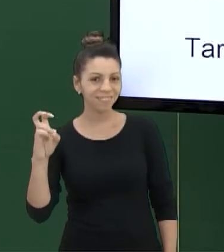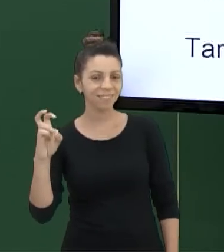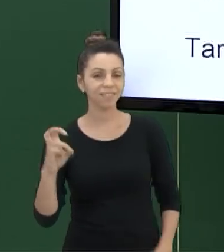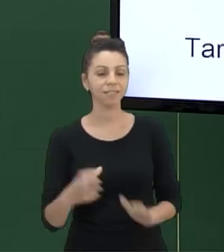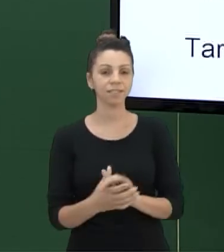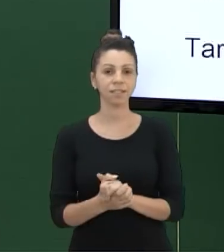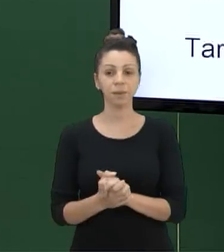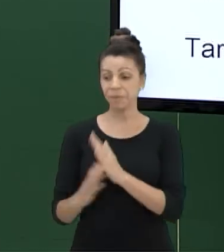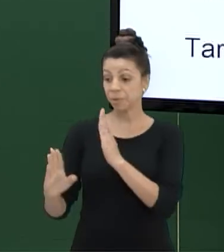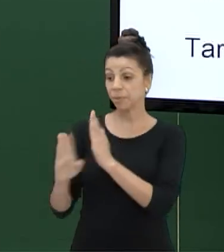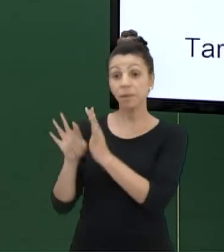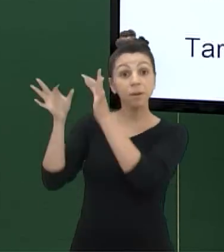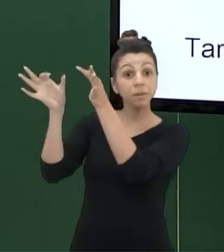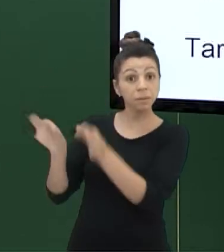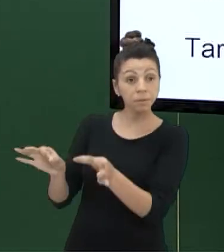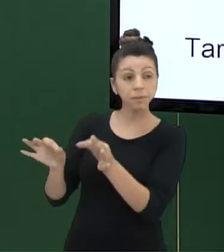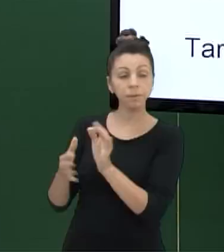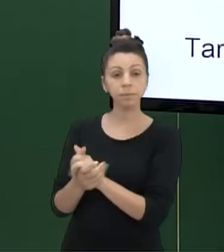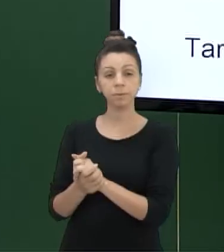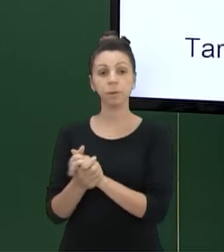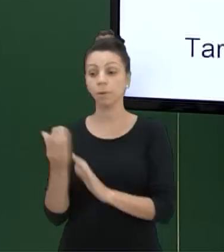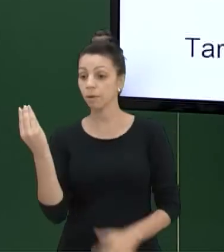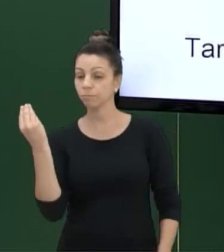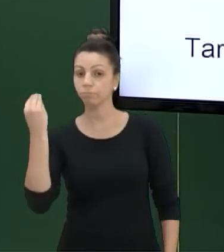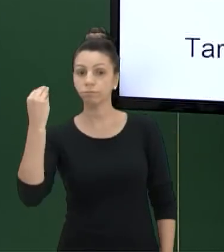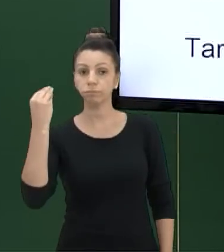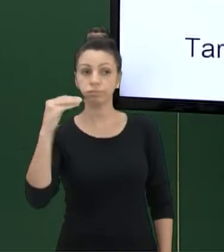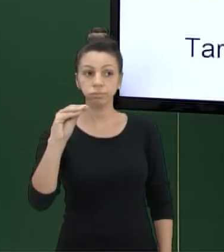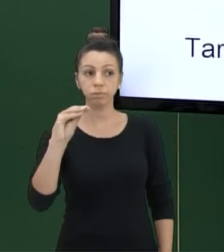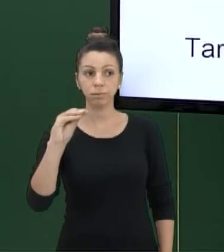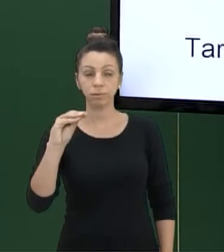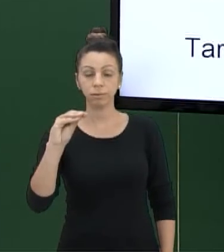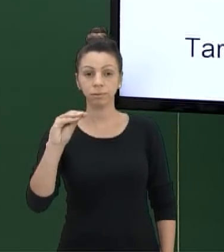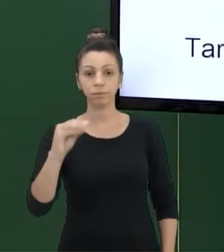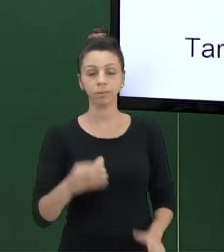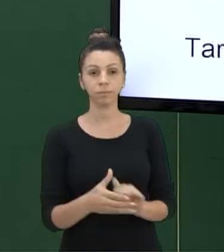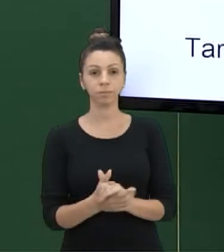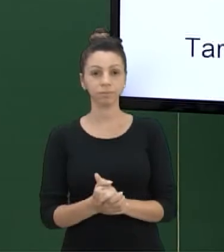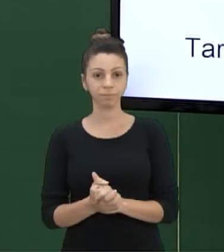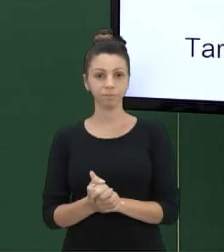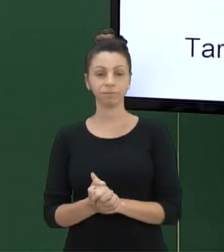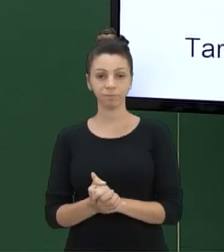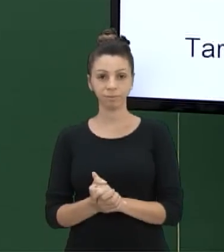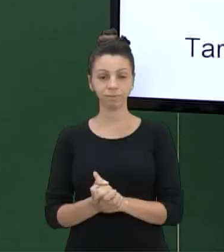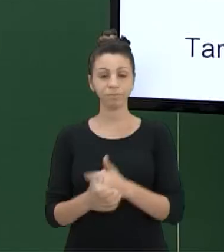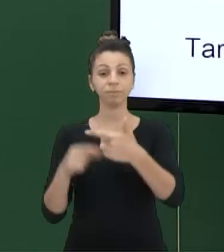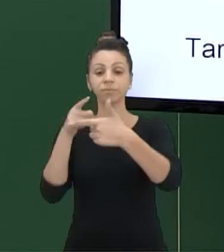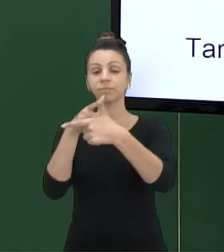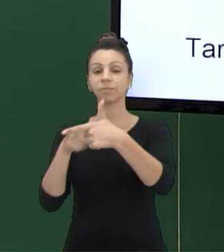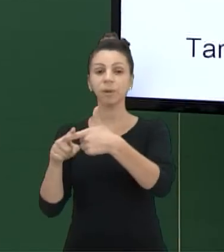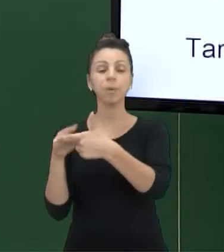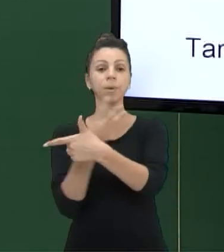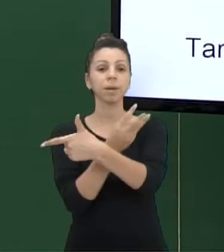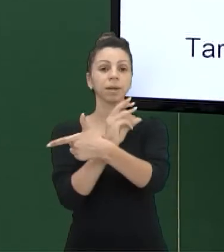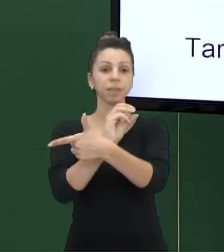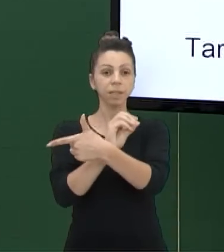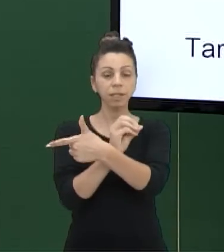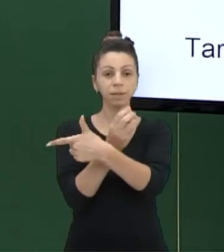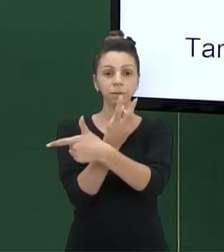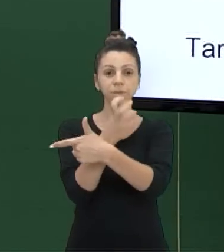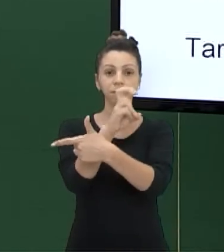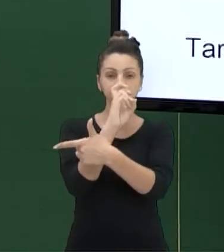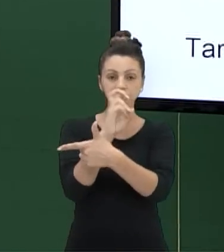a gente achou o valor exato, é só colocar no quociente o valor que a gente usou para multiplicar o 605.